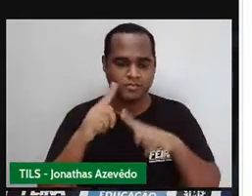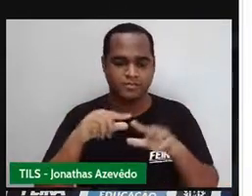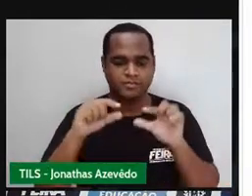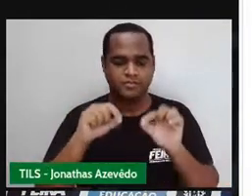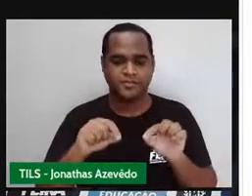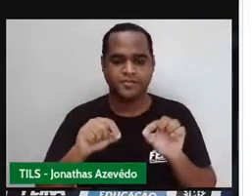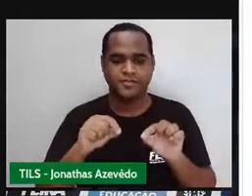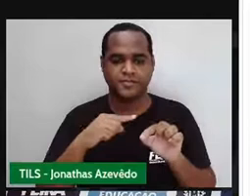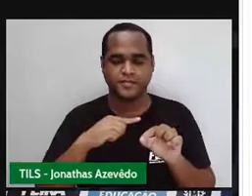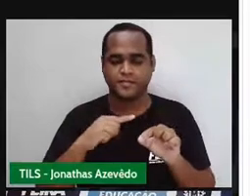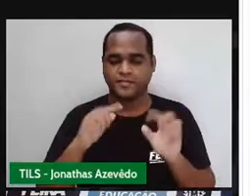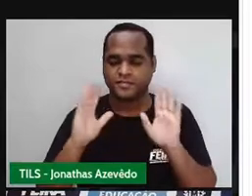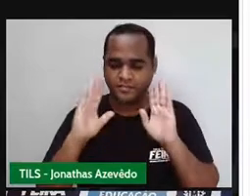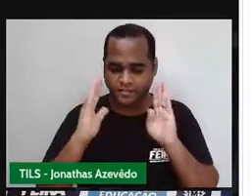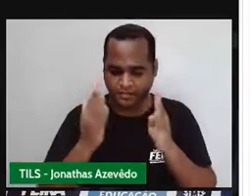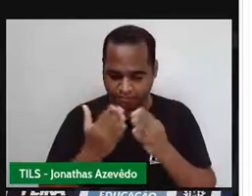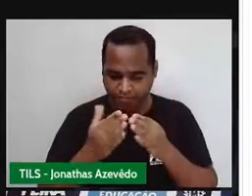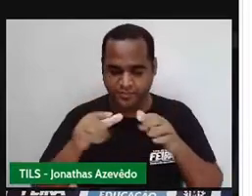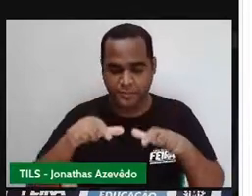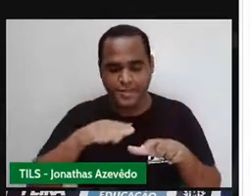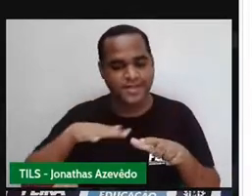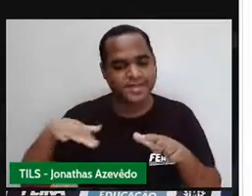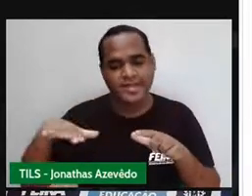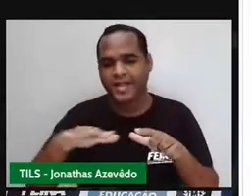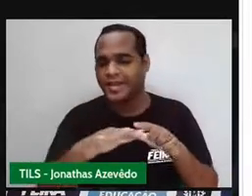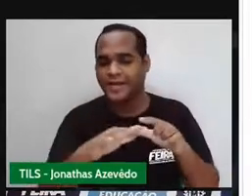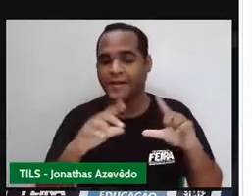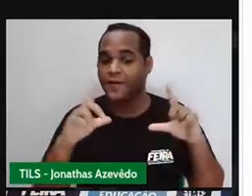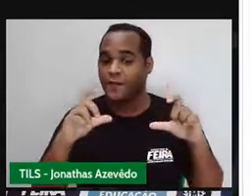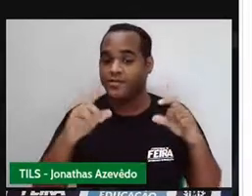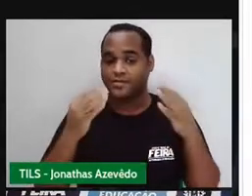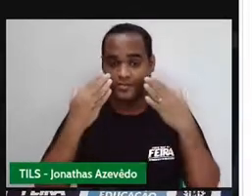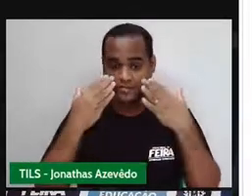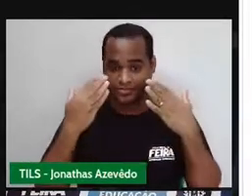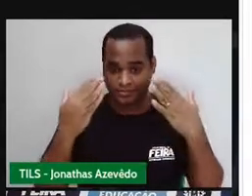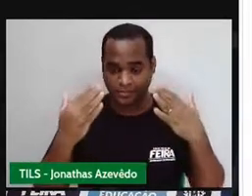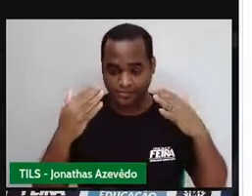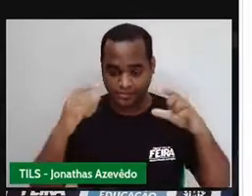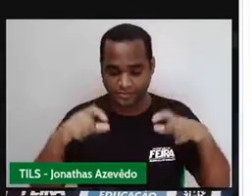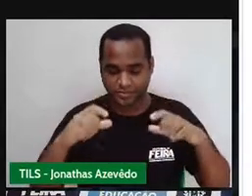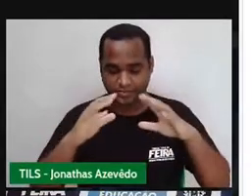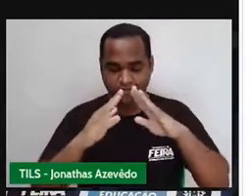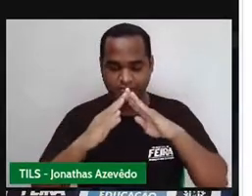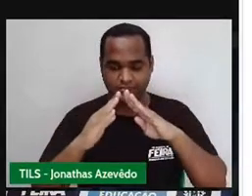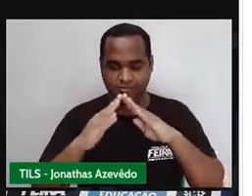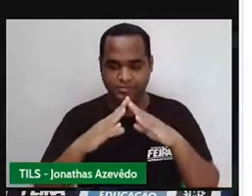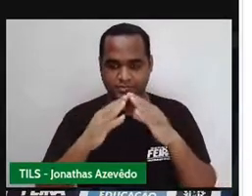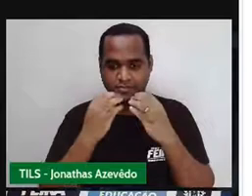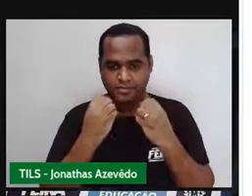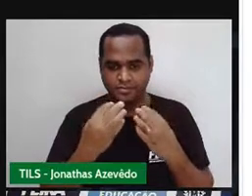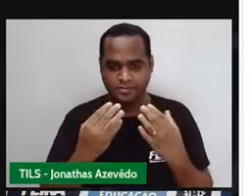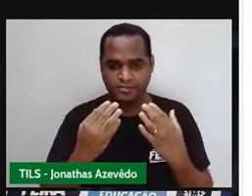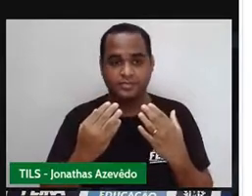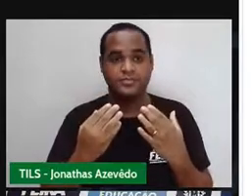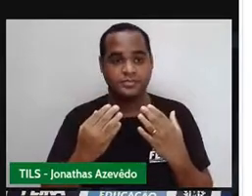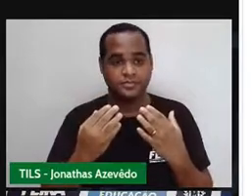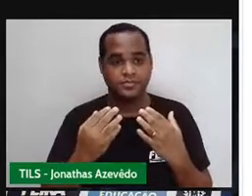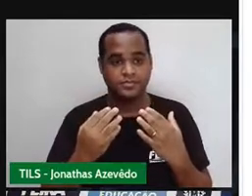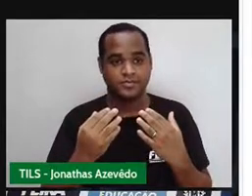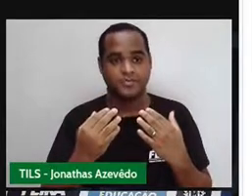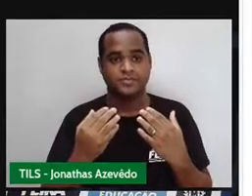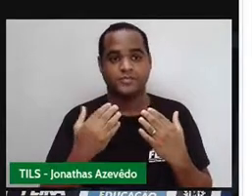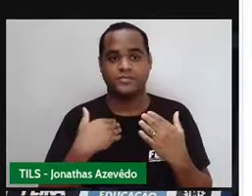a área dessa figura que representa a casa mas eu ainda quero deixar isso mais claro